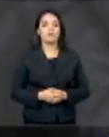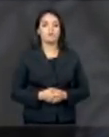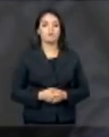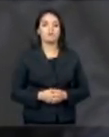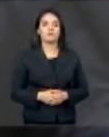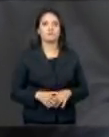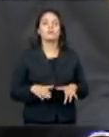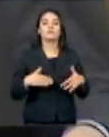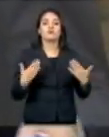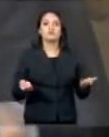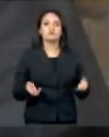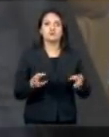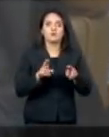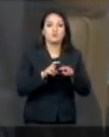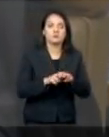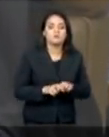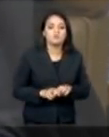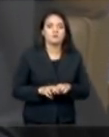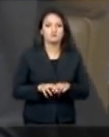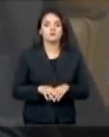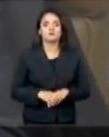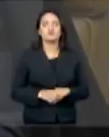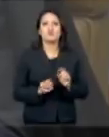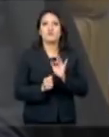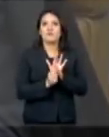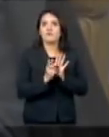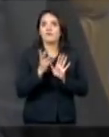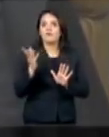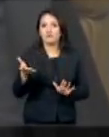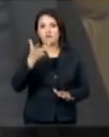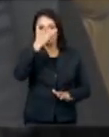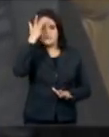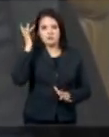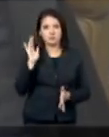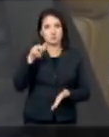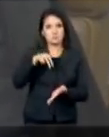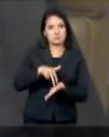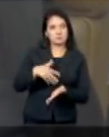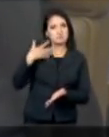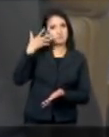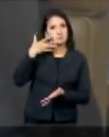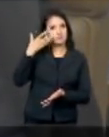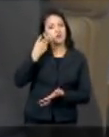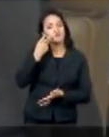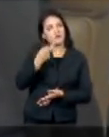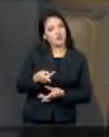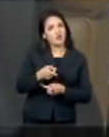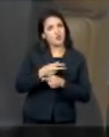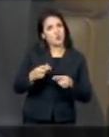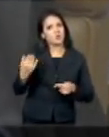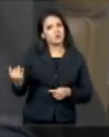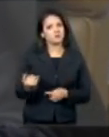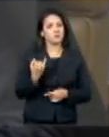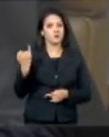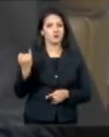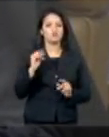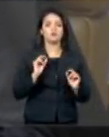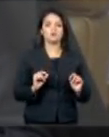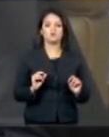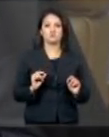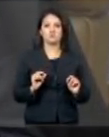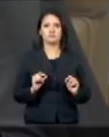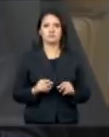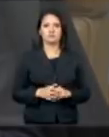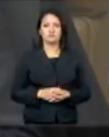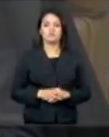sabia salientados o brasileiro em votação r 8 mil e 738 repercussão geral reconhecida a união e ministério público